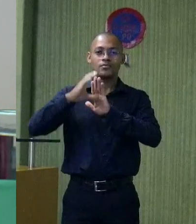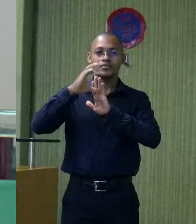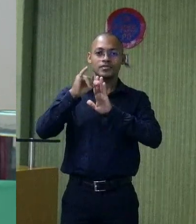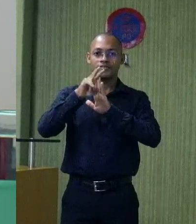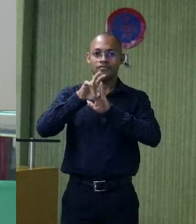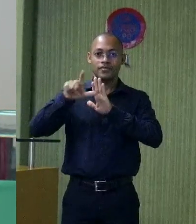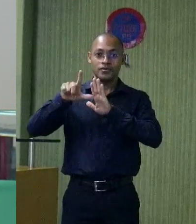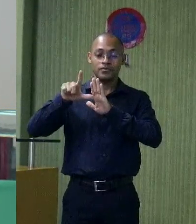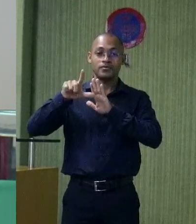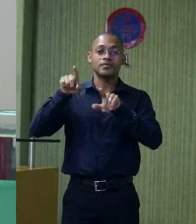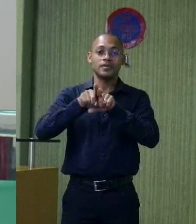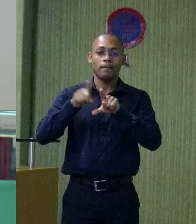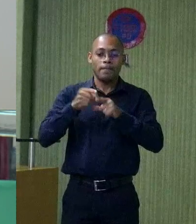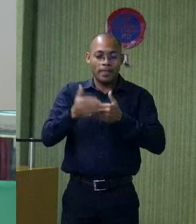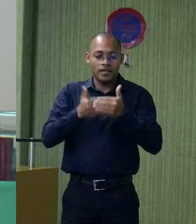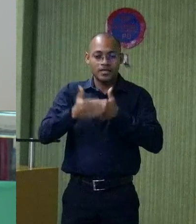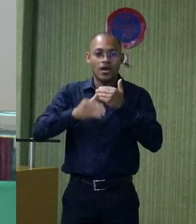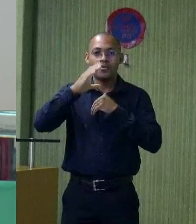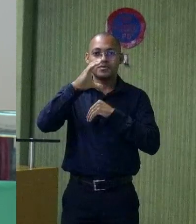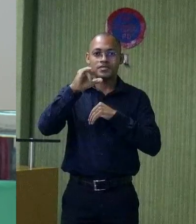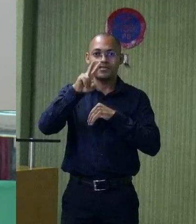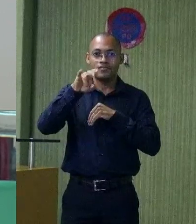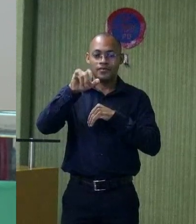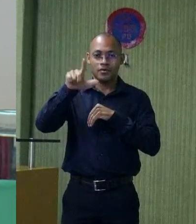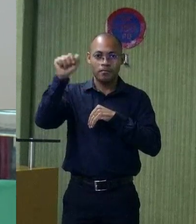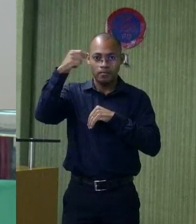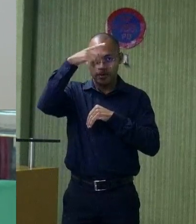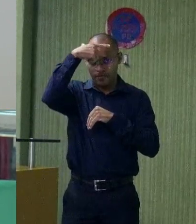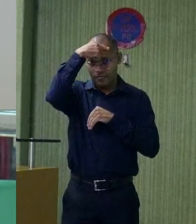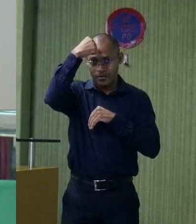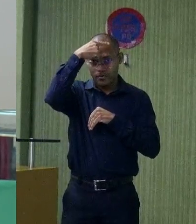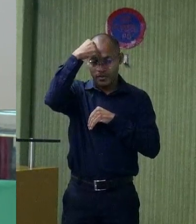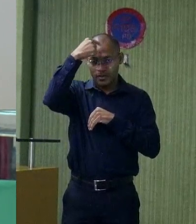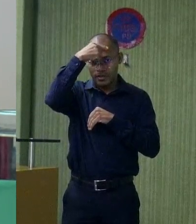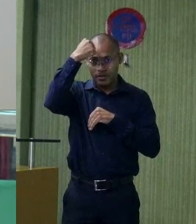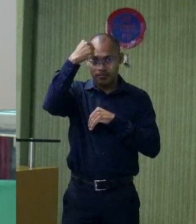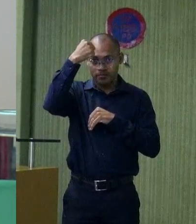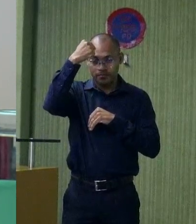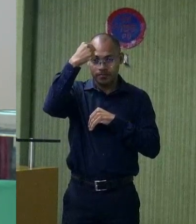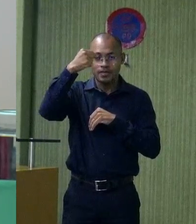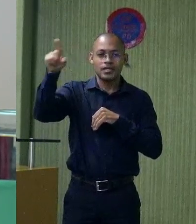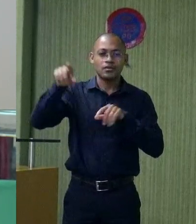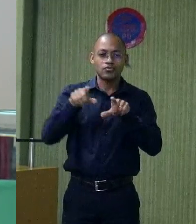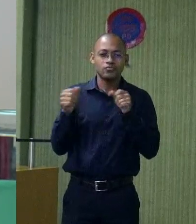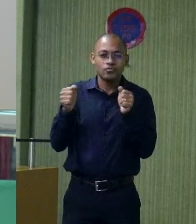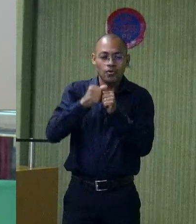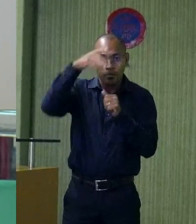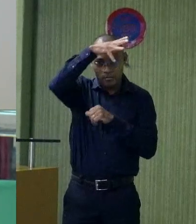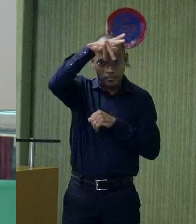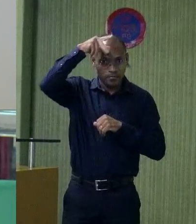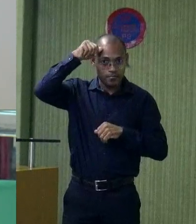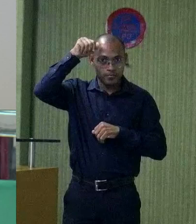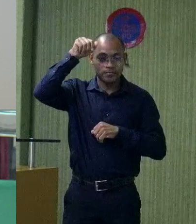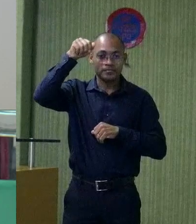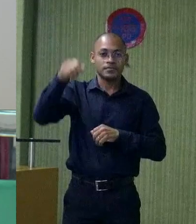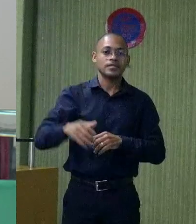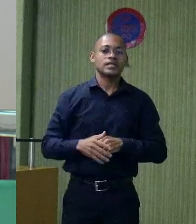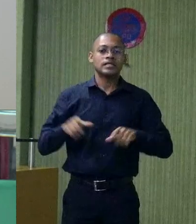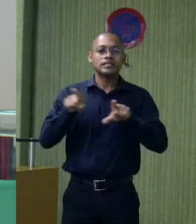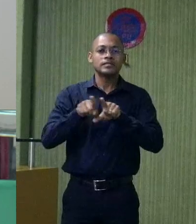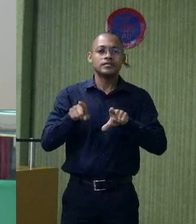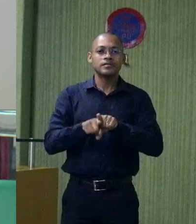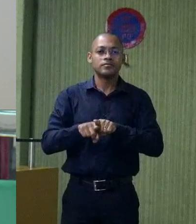Processual Civil pela Universidade Cândido Mendes em convênio com a associação amazonense da magistratura curso de